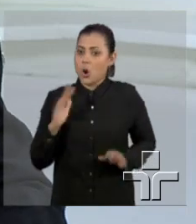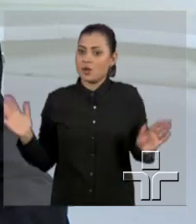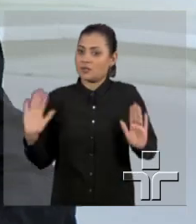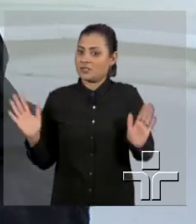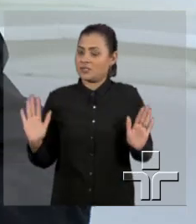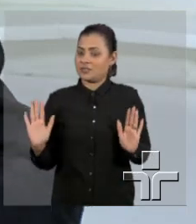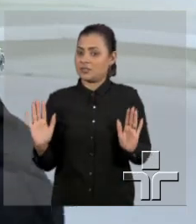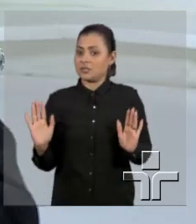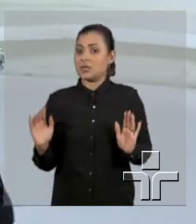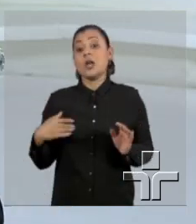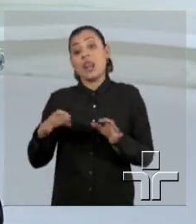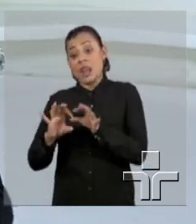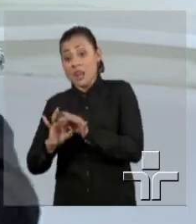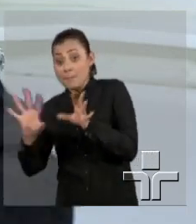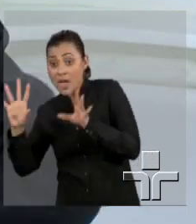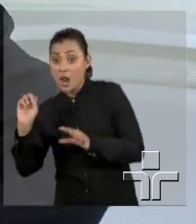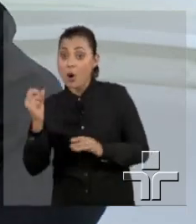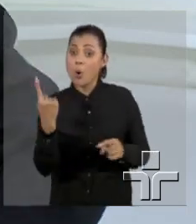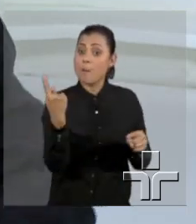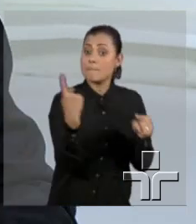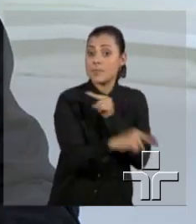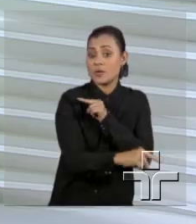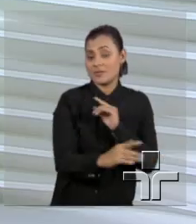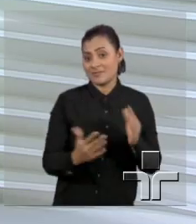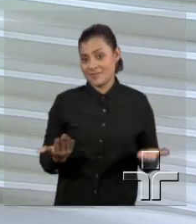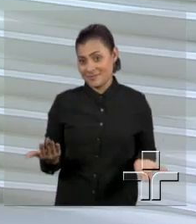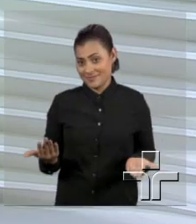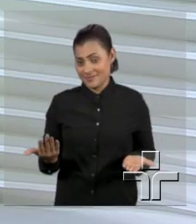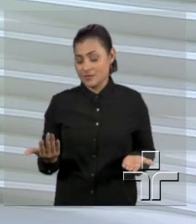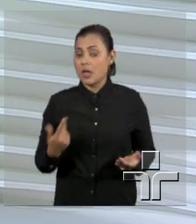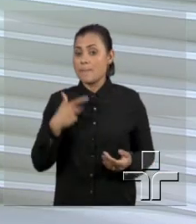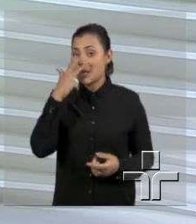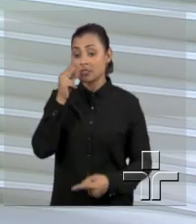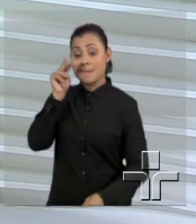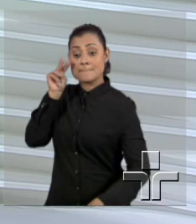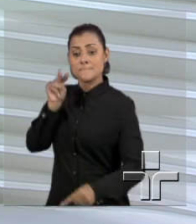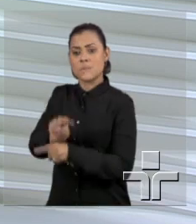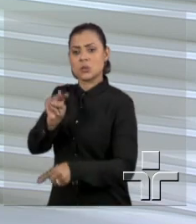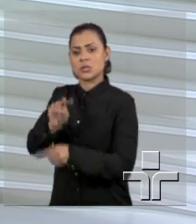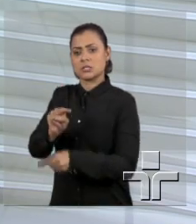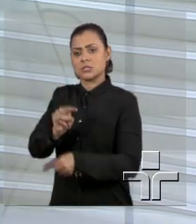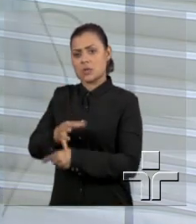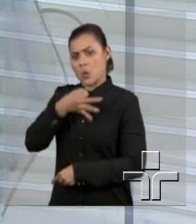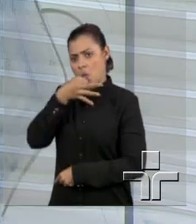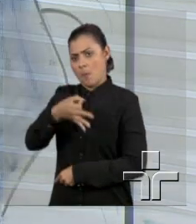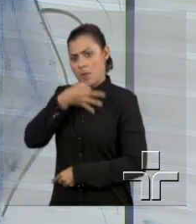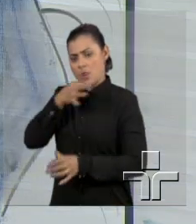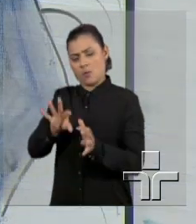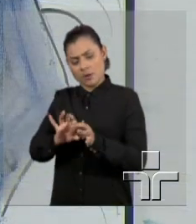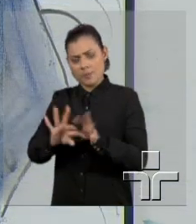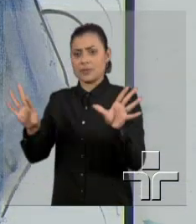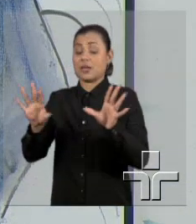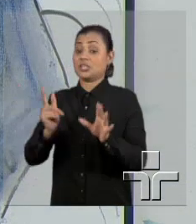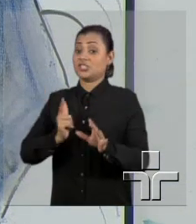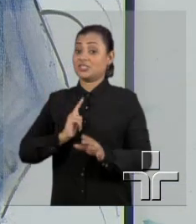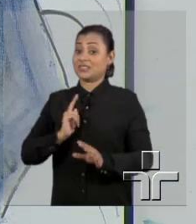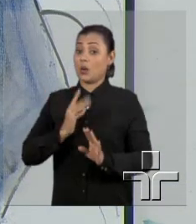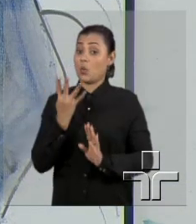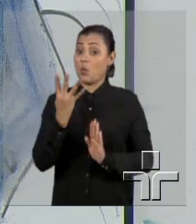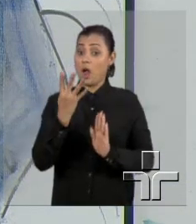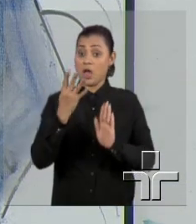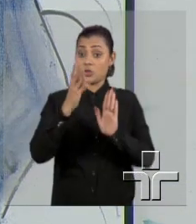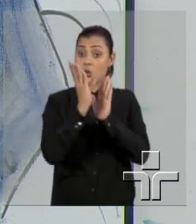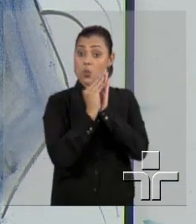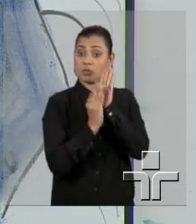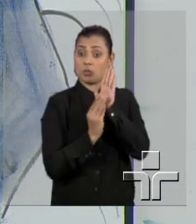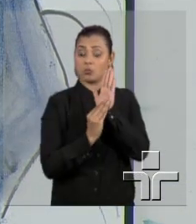E nessa pegada de proteção da liberdade de expressão, implicando 4 conteúdos: